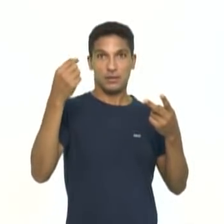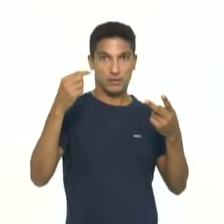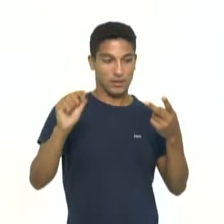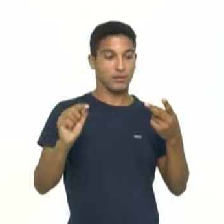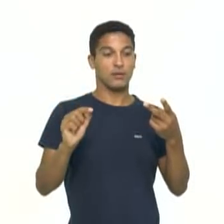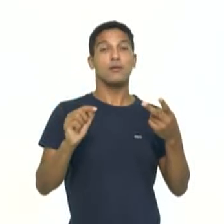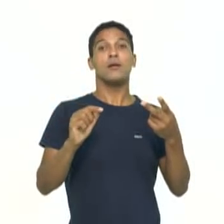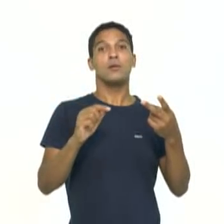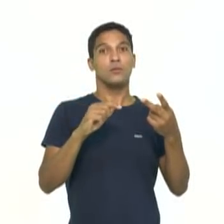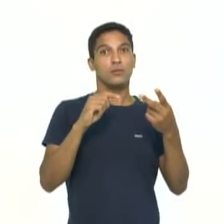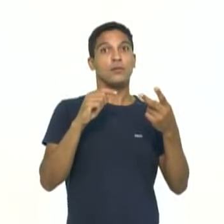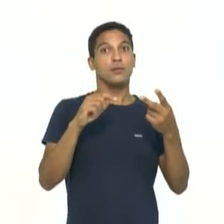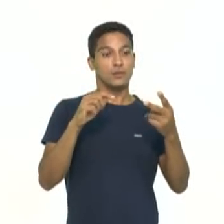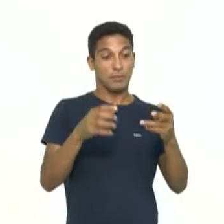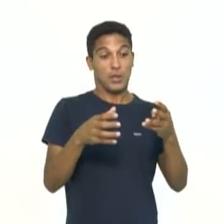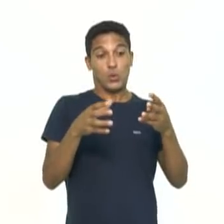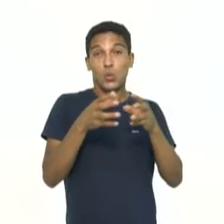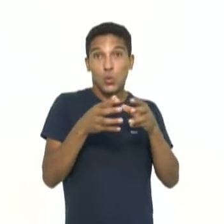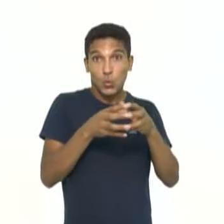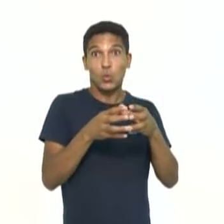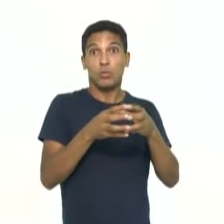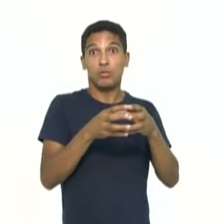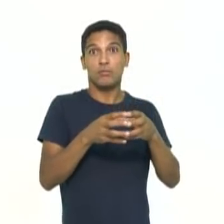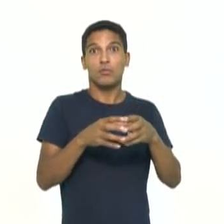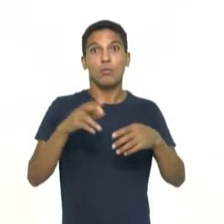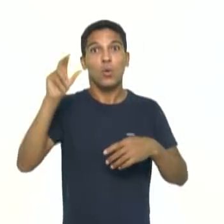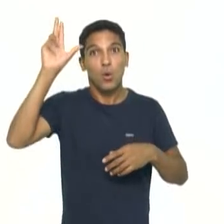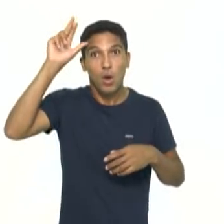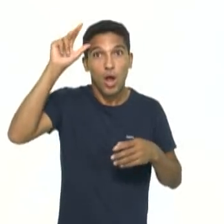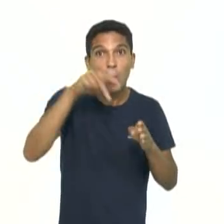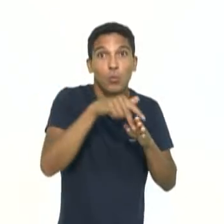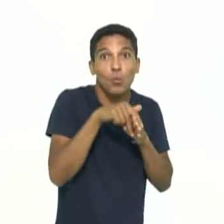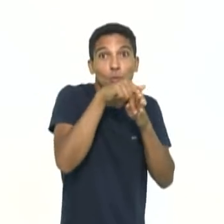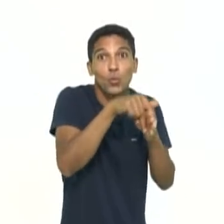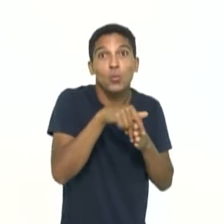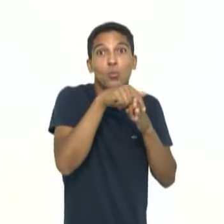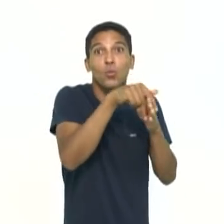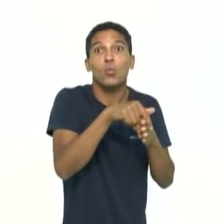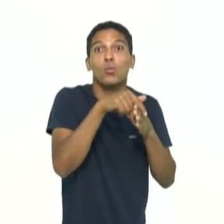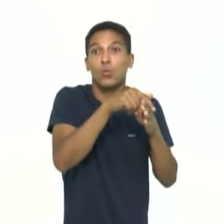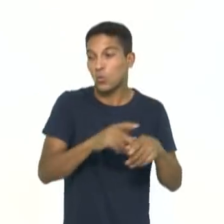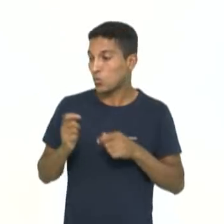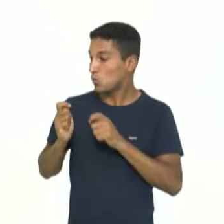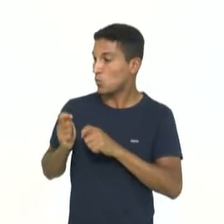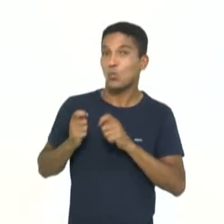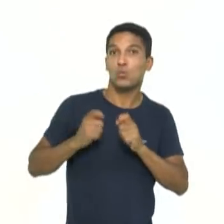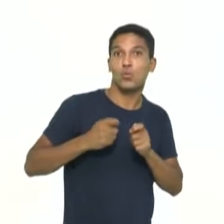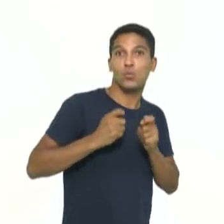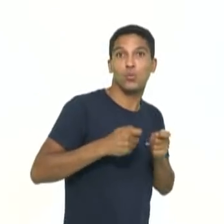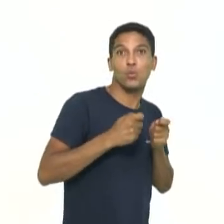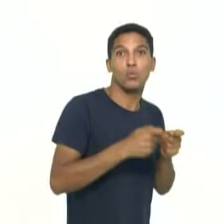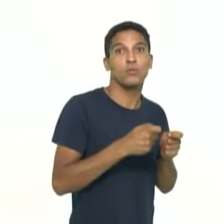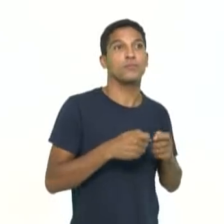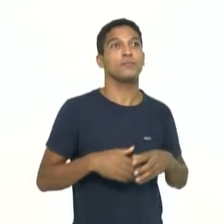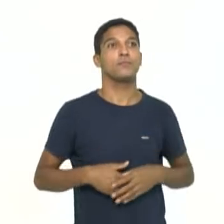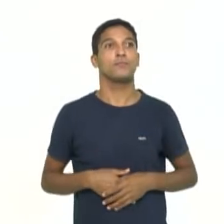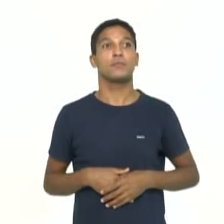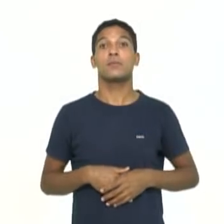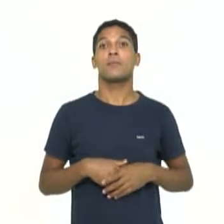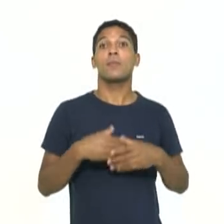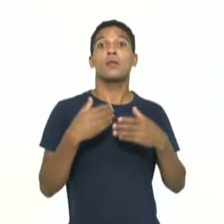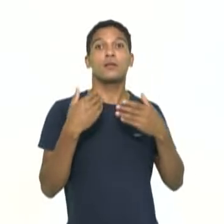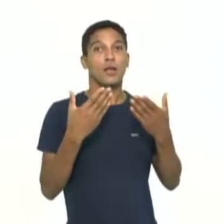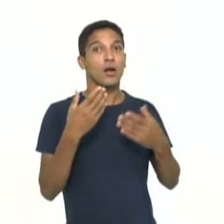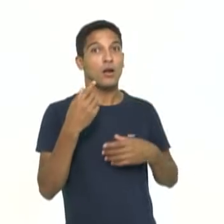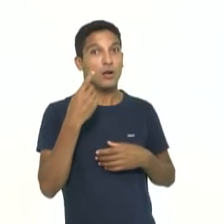requinte. Então, que tal nós chamar os nossos colaboradores de hoje? Eu acho ótimo, para a gente mostrar um pouquinho dessa diferença também, né,